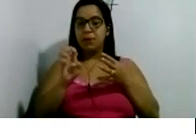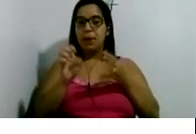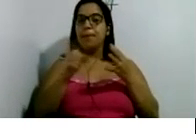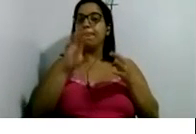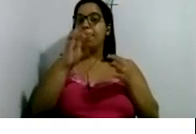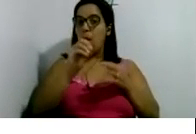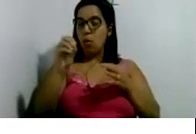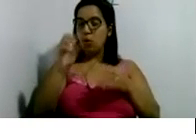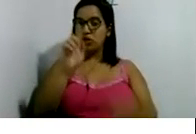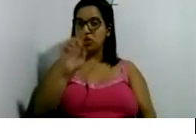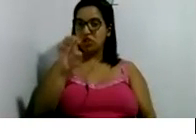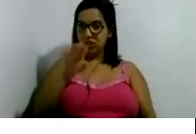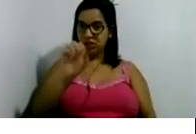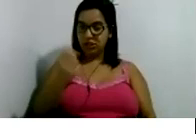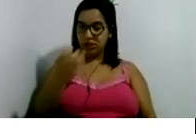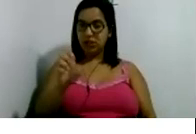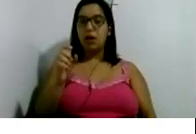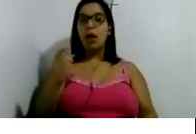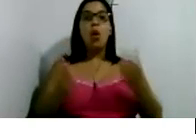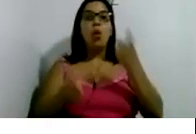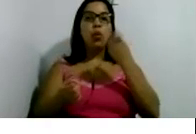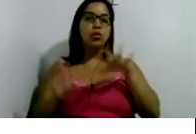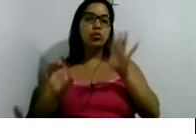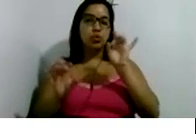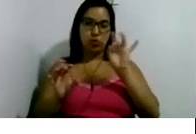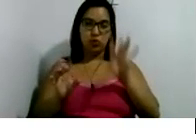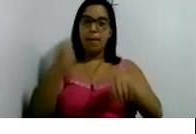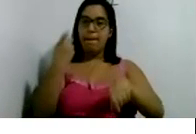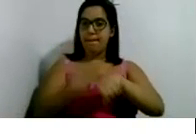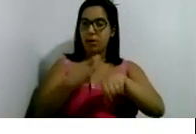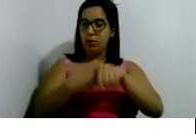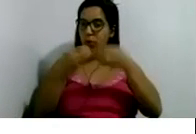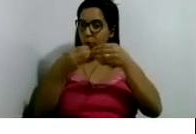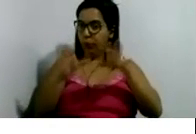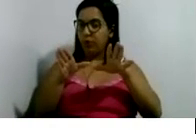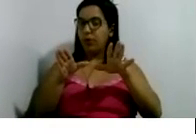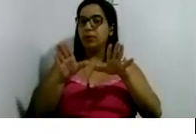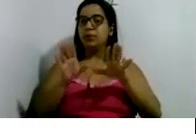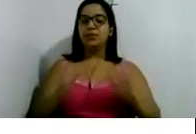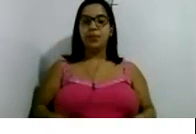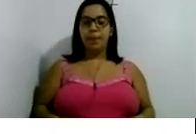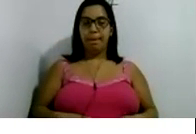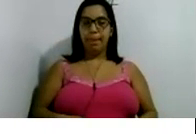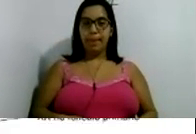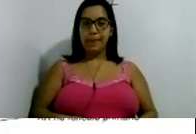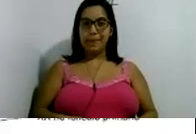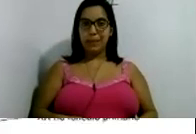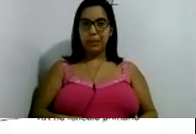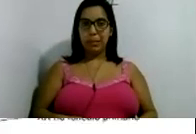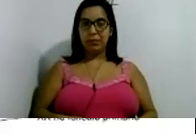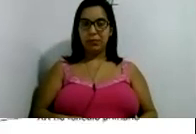todos os folículos primários, apenas um vai se tornar maduro e se romper, expelindo o